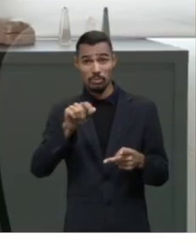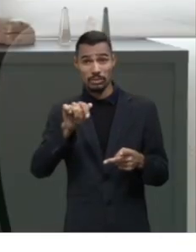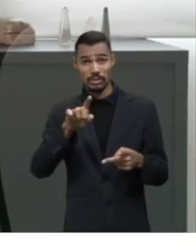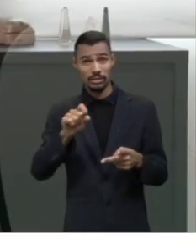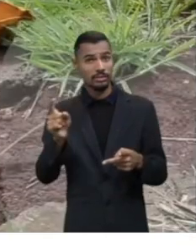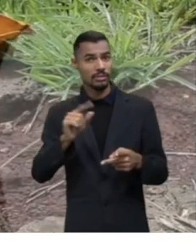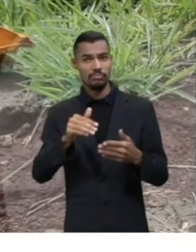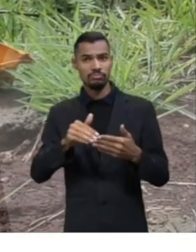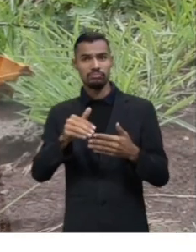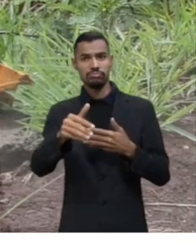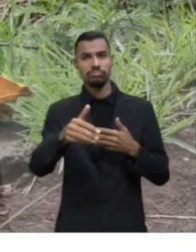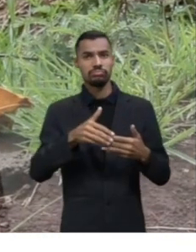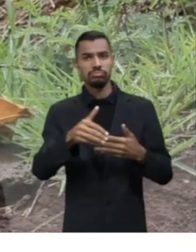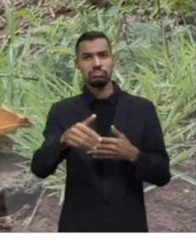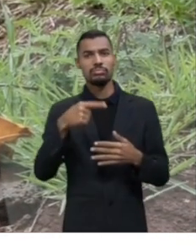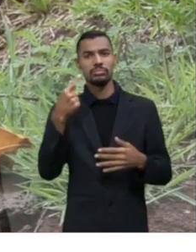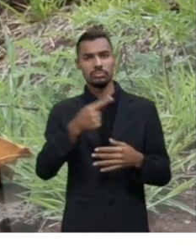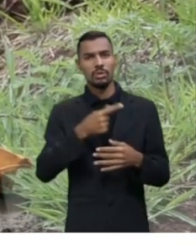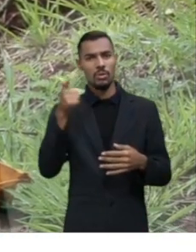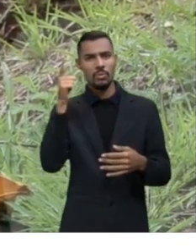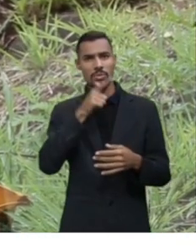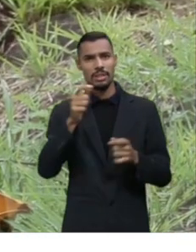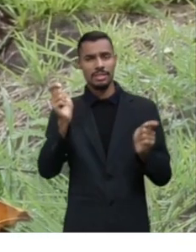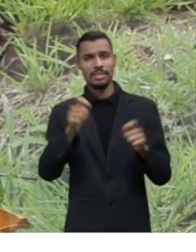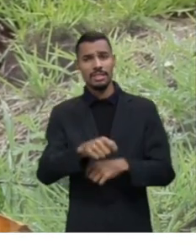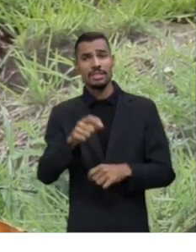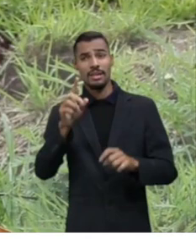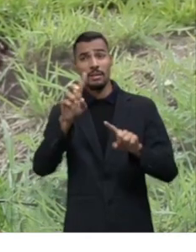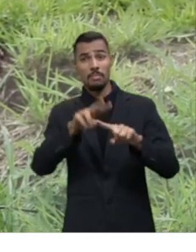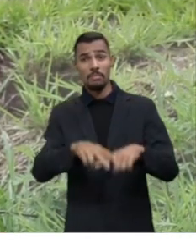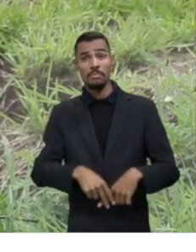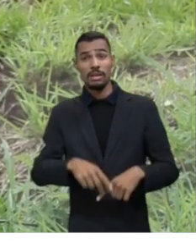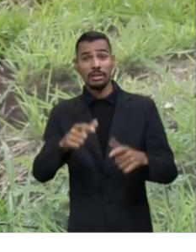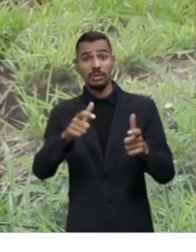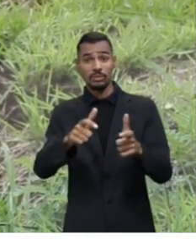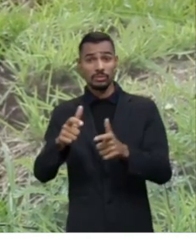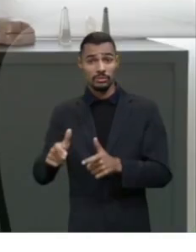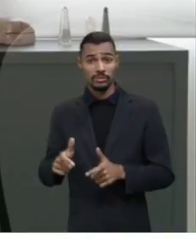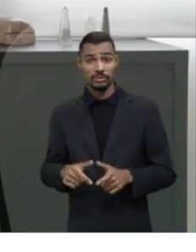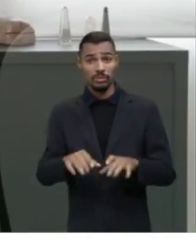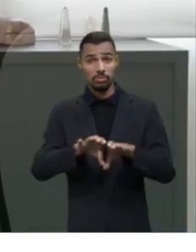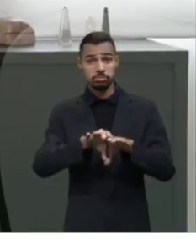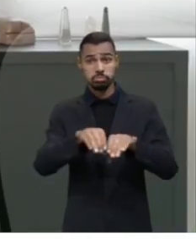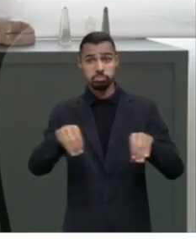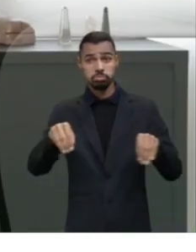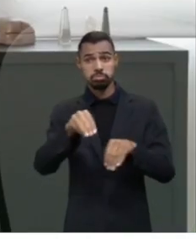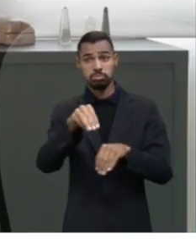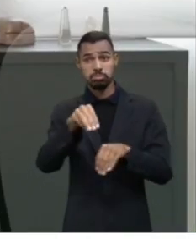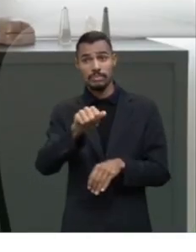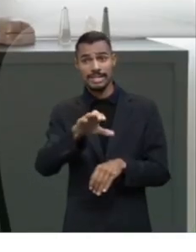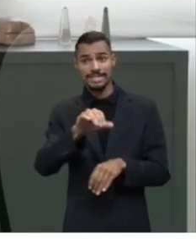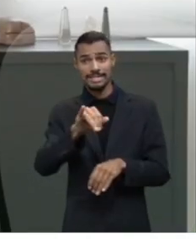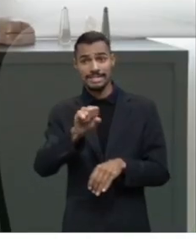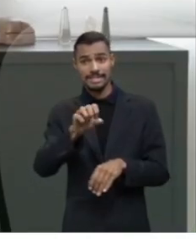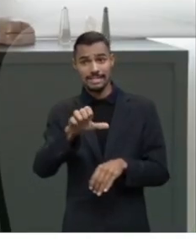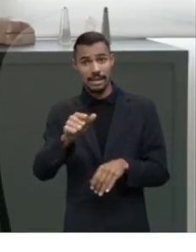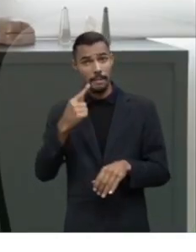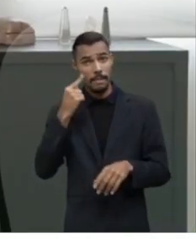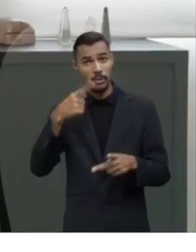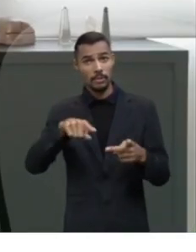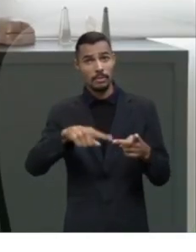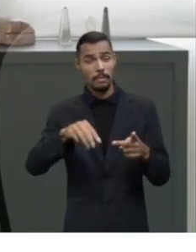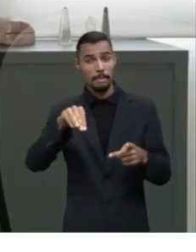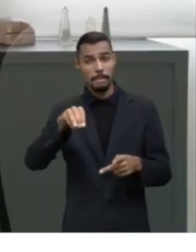O alcance do sinal que a gente tem, ele é função da área da seção maciça da estaca. E as